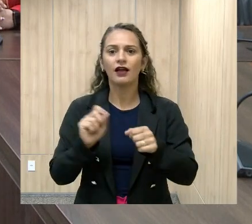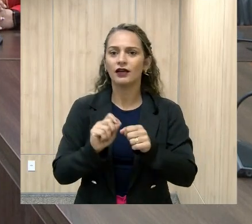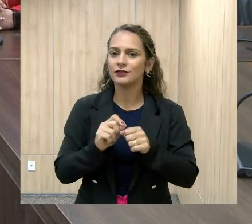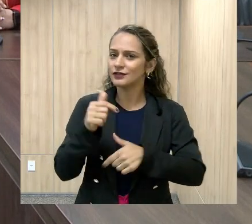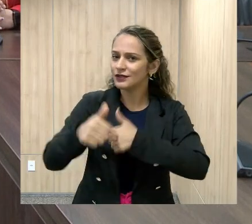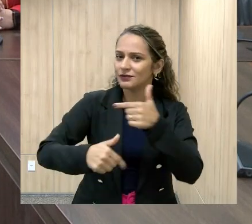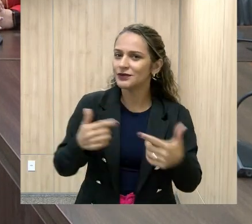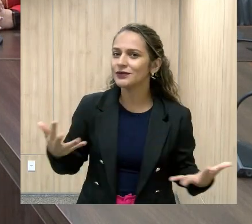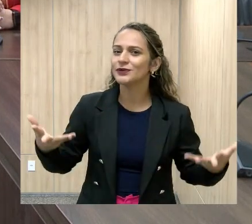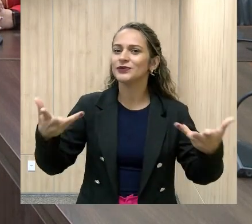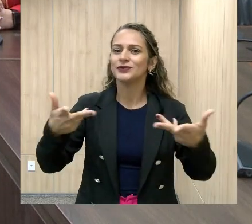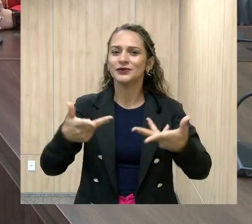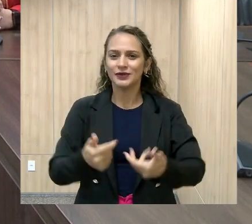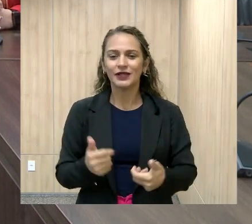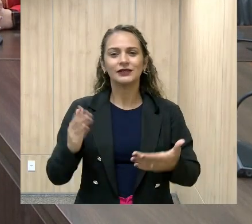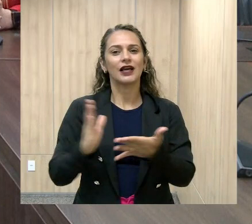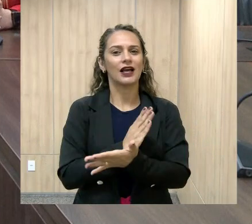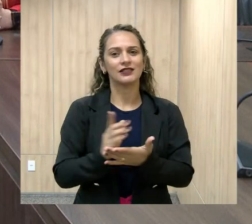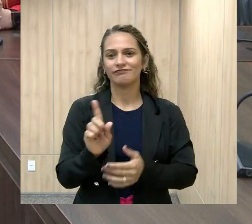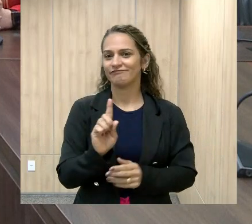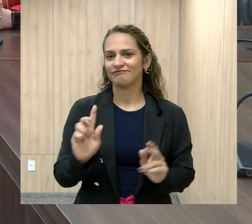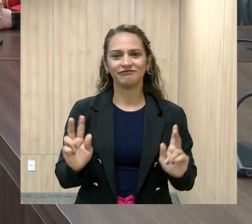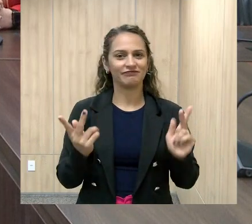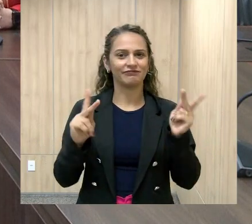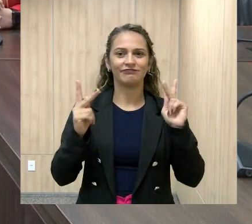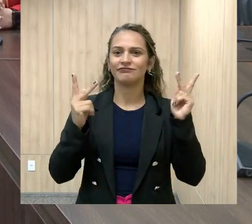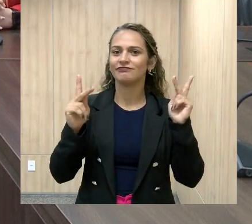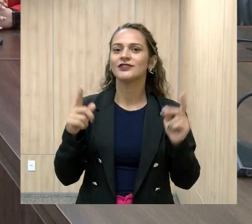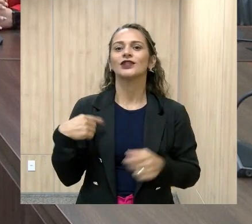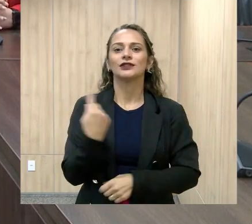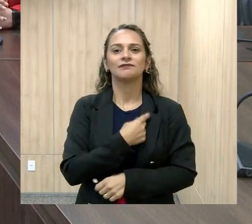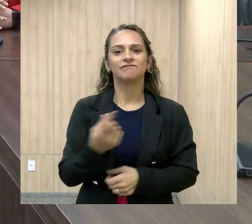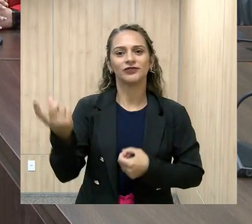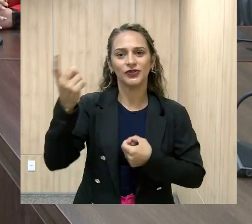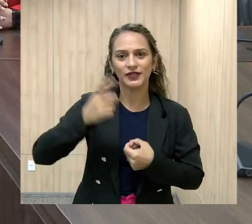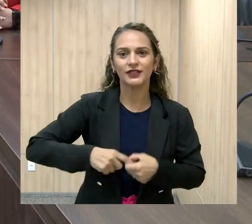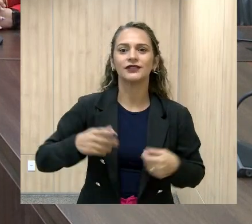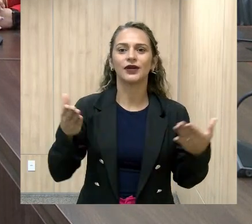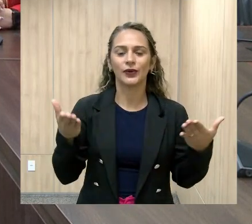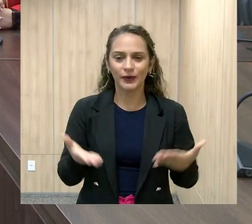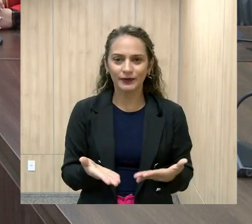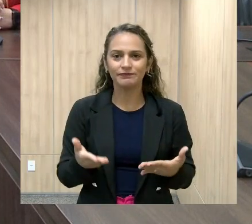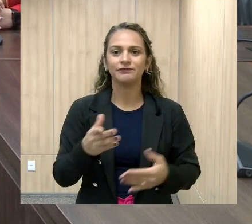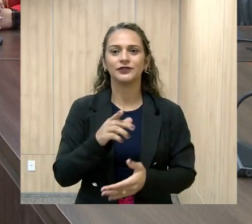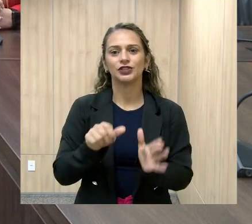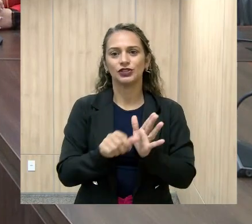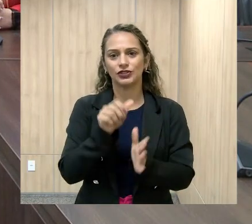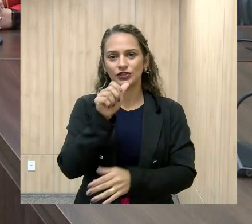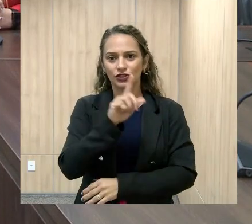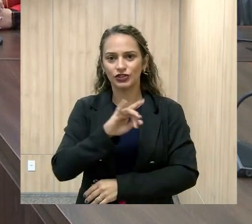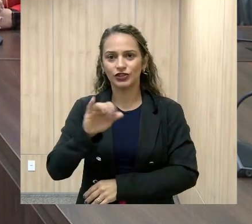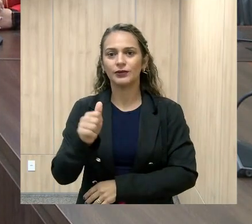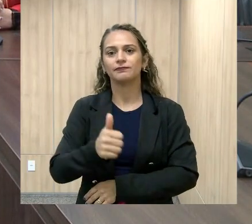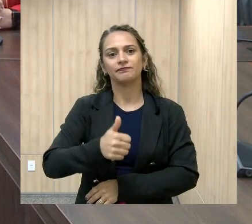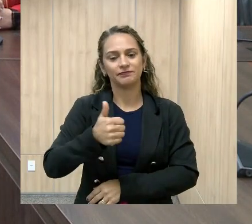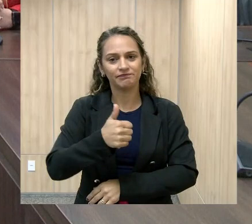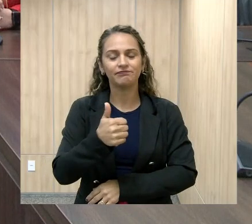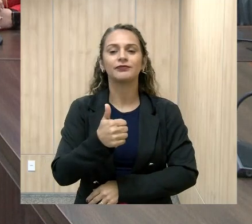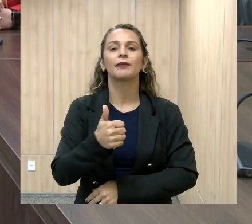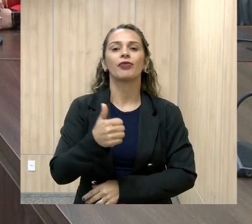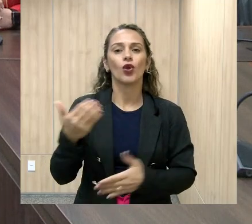brilhante e que muita das vezes não É valorizado então assim estamos retornando do nosso recesso no dia primeiro